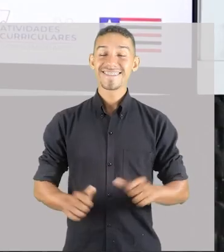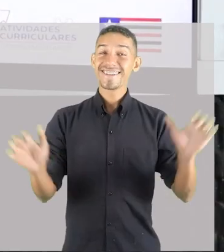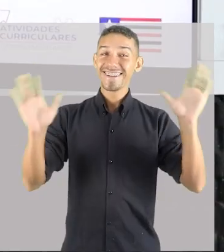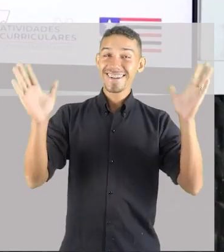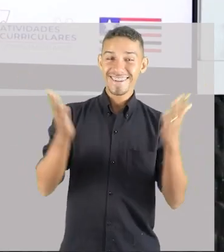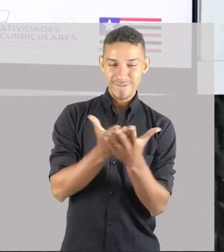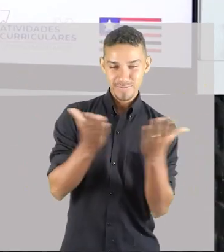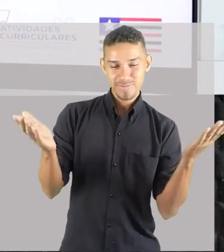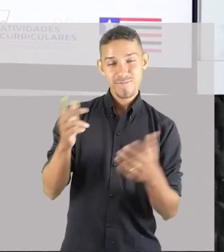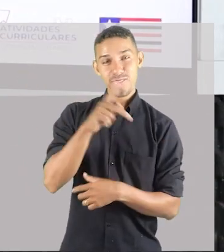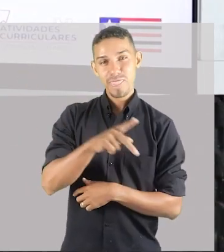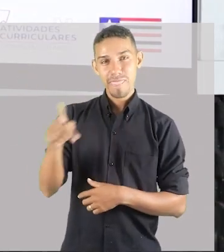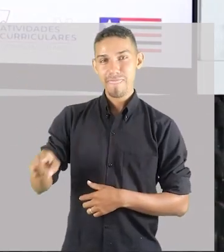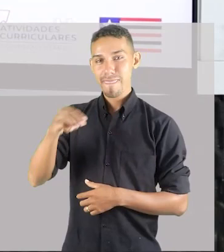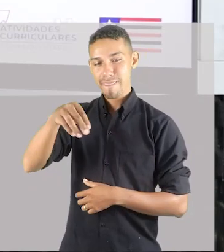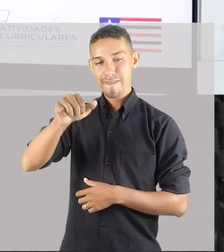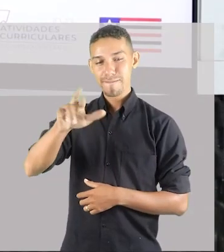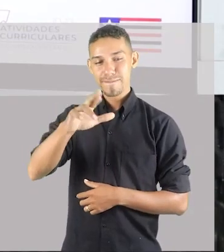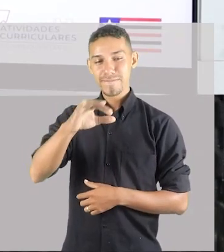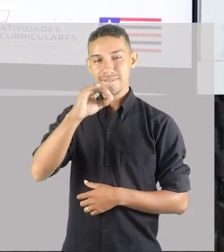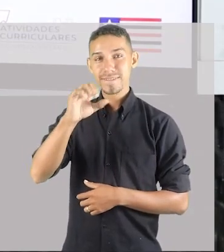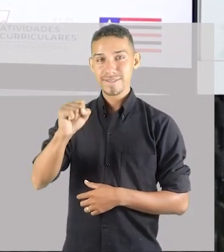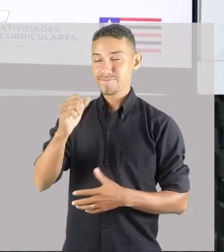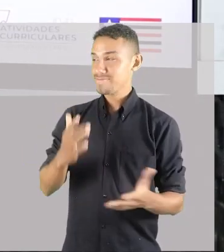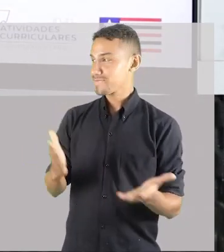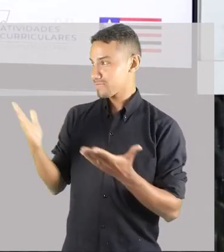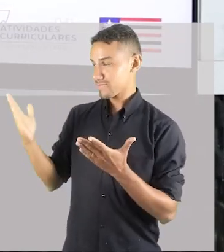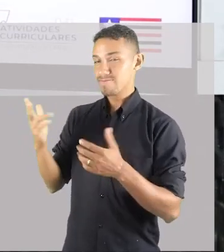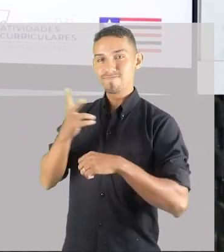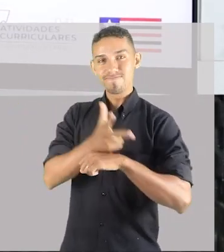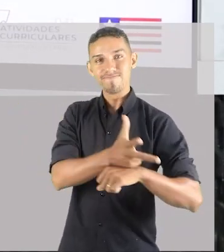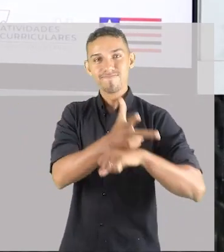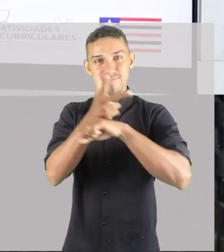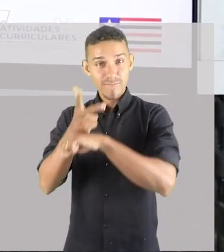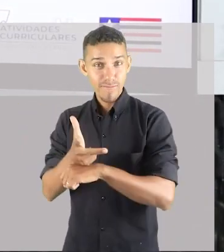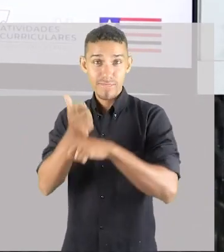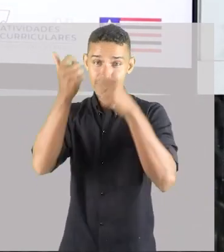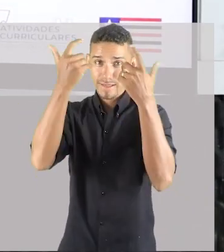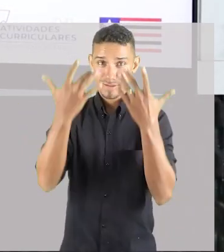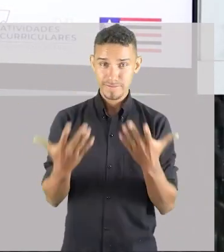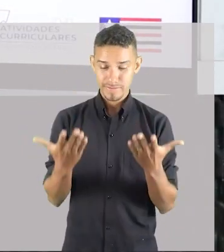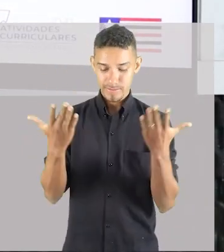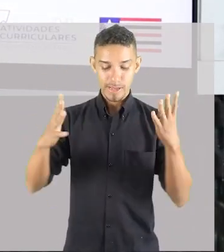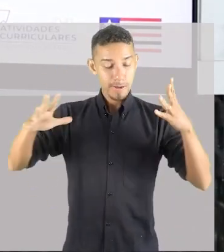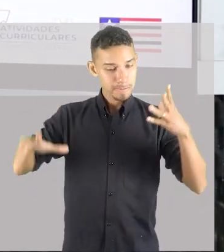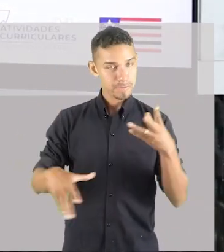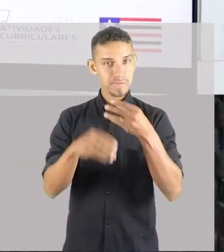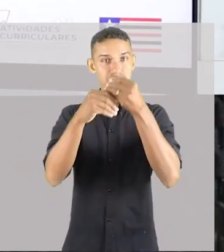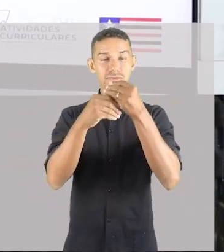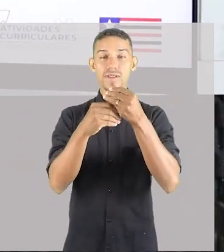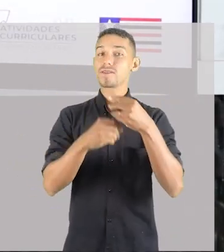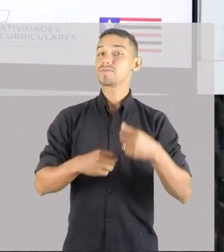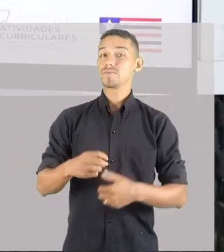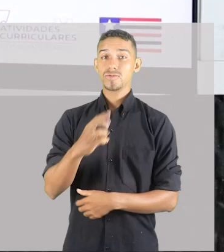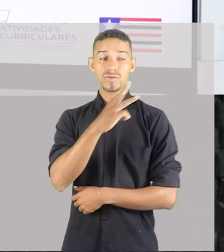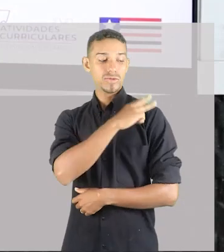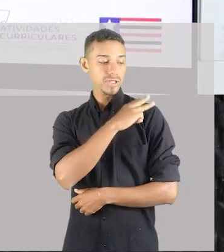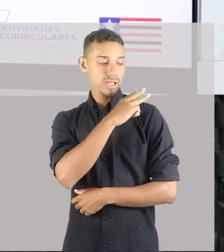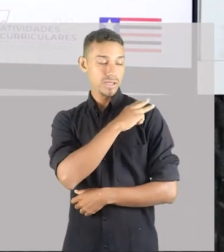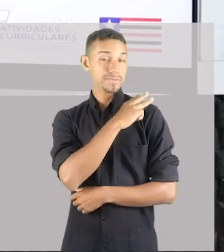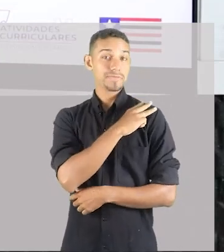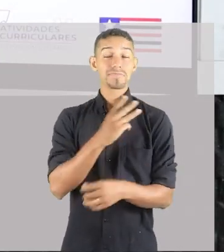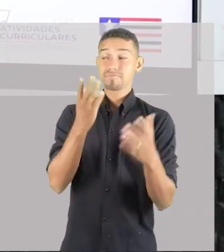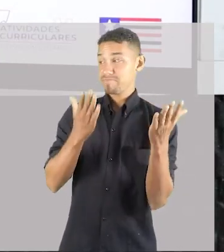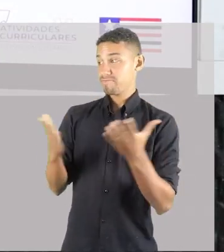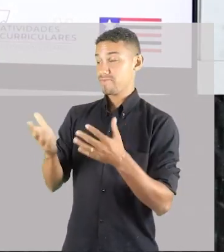Olá gente professor Marcos dominío a gente tá gravando as atividades curriculares complementares do terceiro ano em particular e a